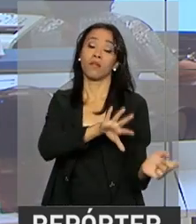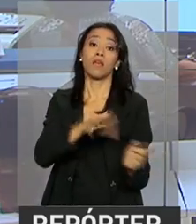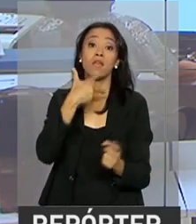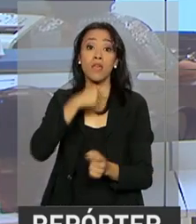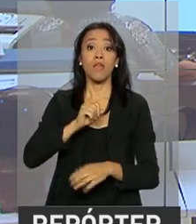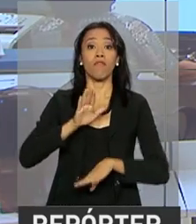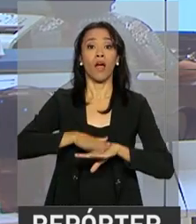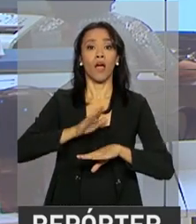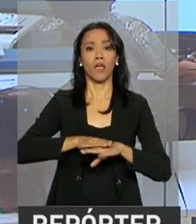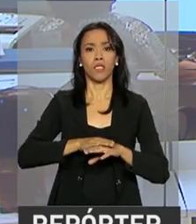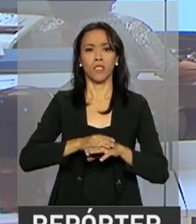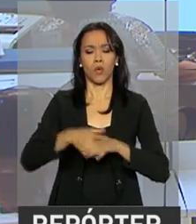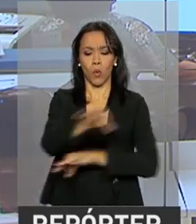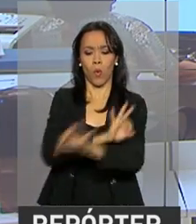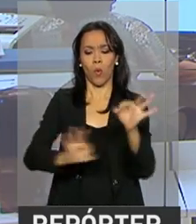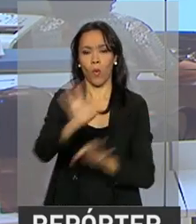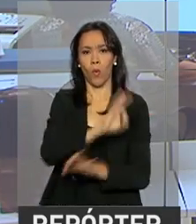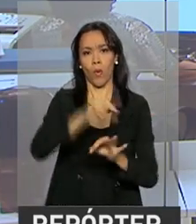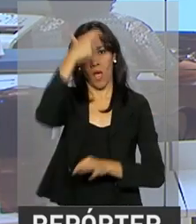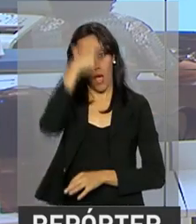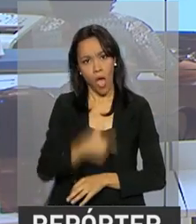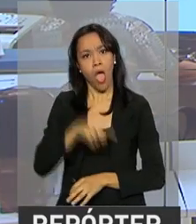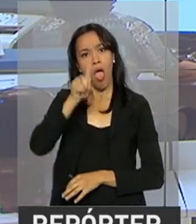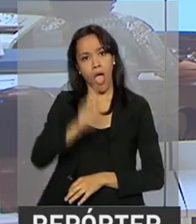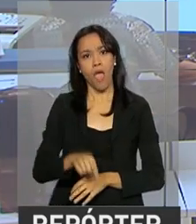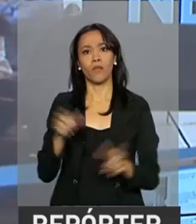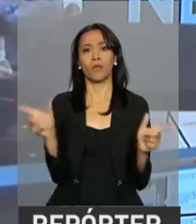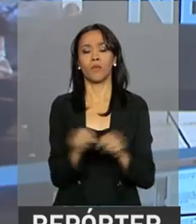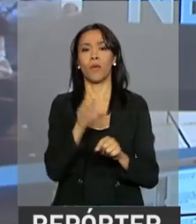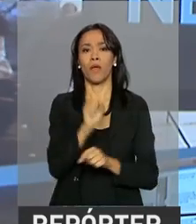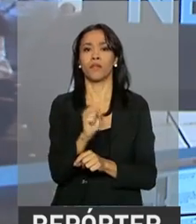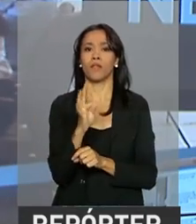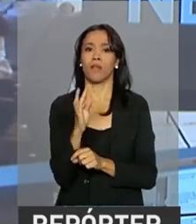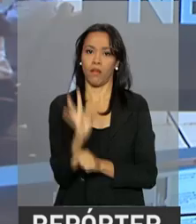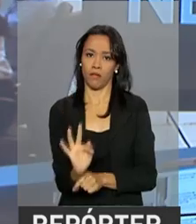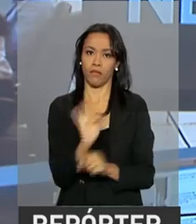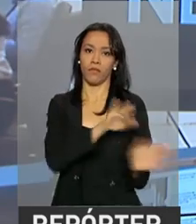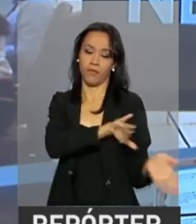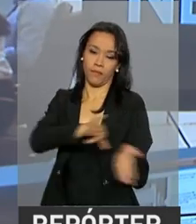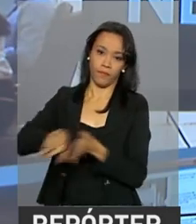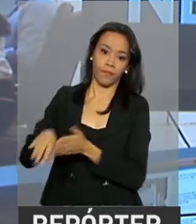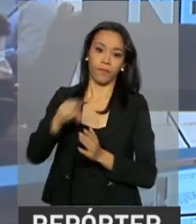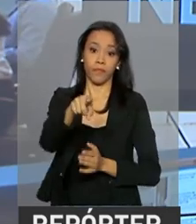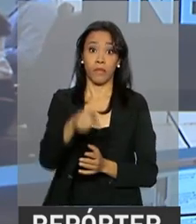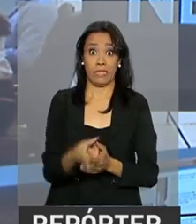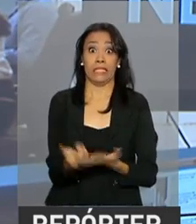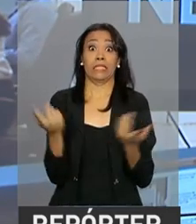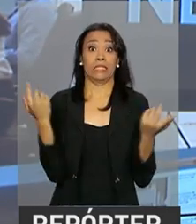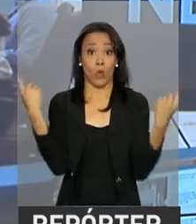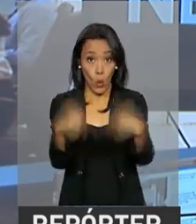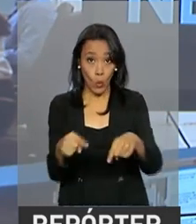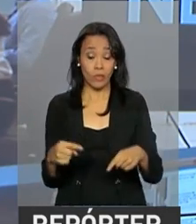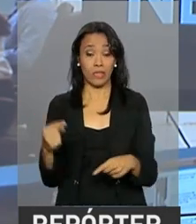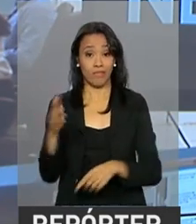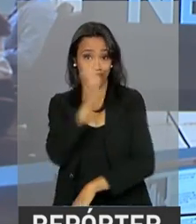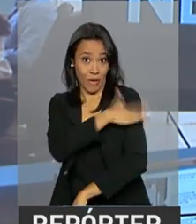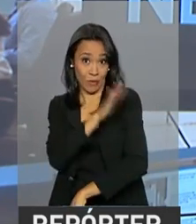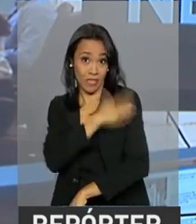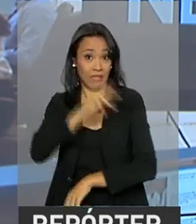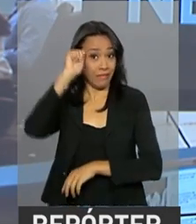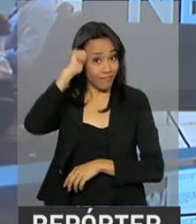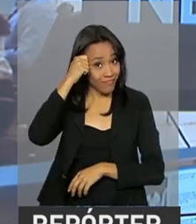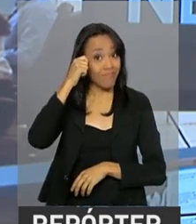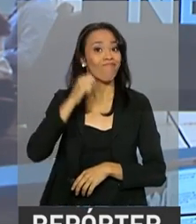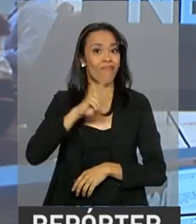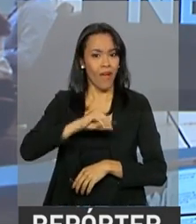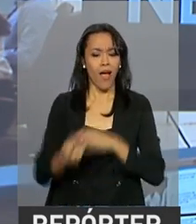do Supremo Tribunal Federal, Ricardo Lewandowski. Combate ao racismo durante a Olimpíada. Uma cartilha vai